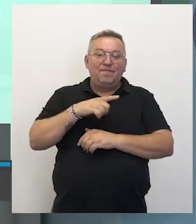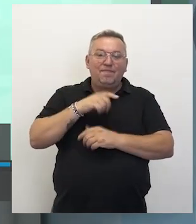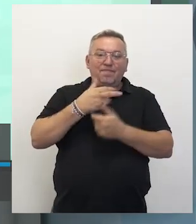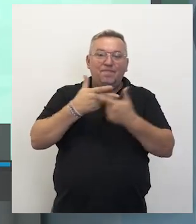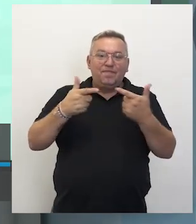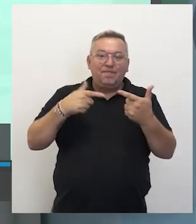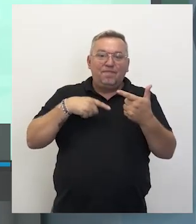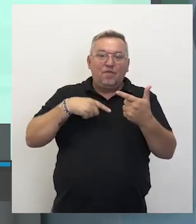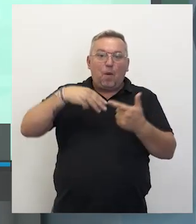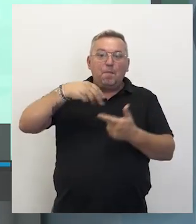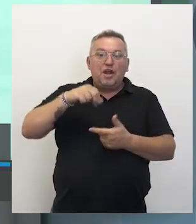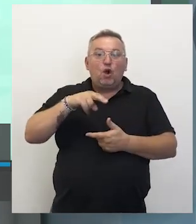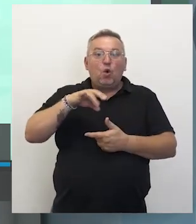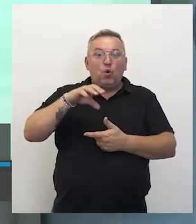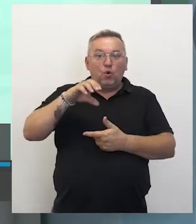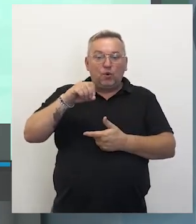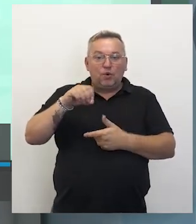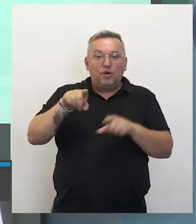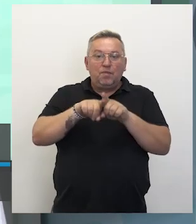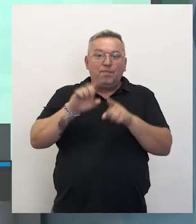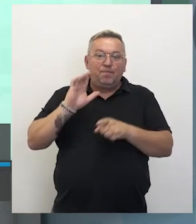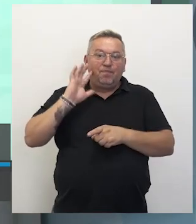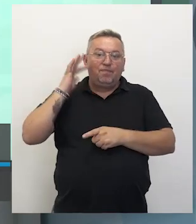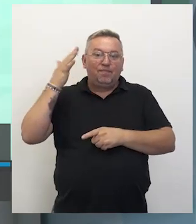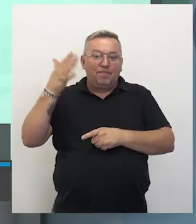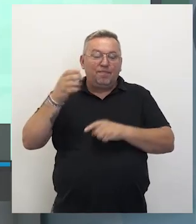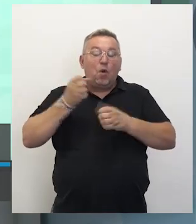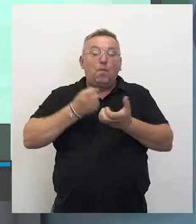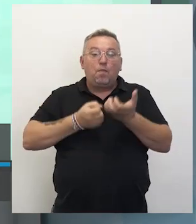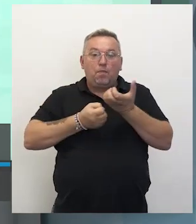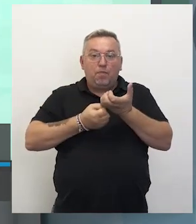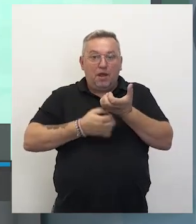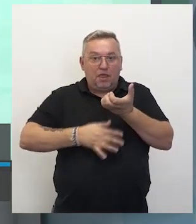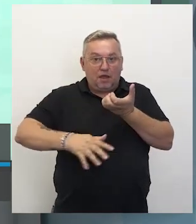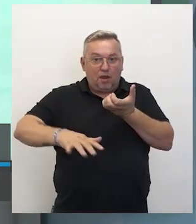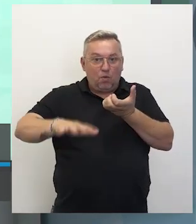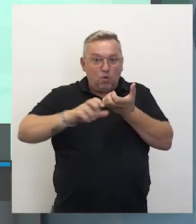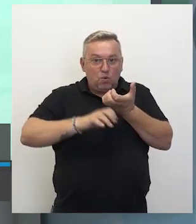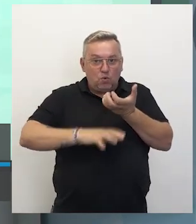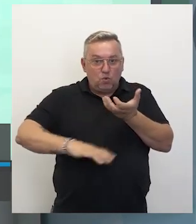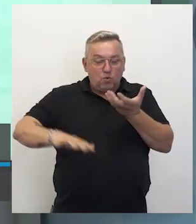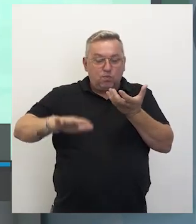do mercúrio, tá? Então isso acontece lá no Pantanal, tá?